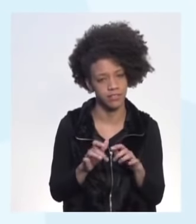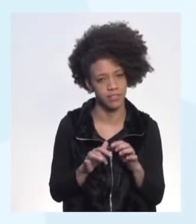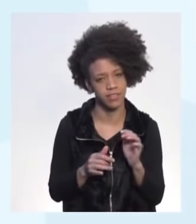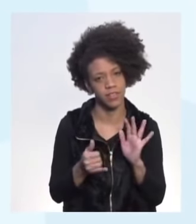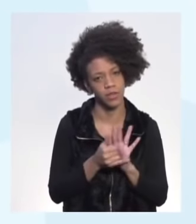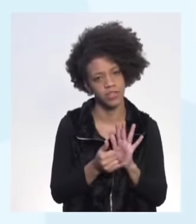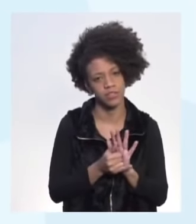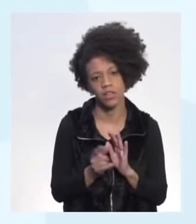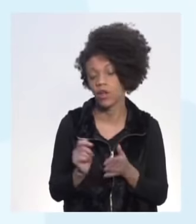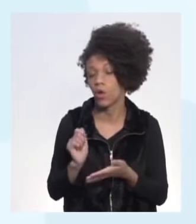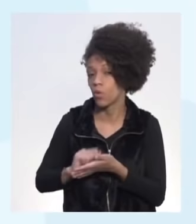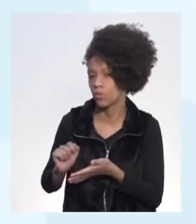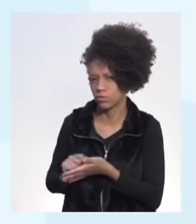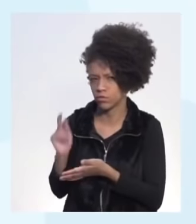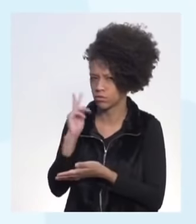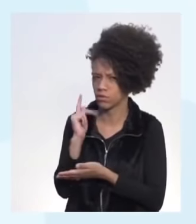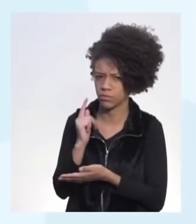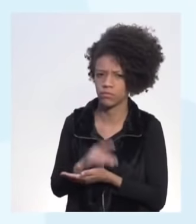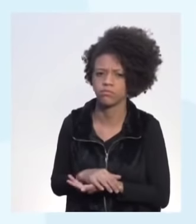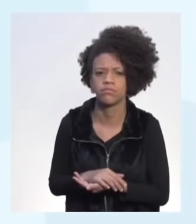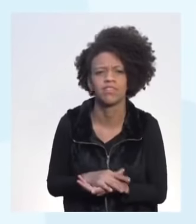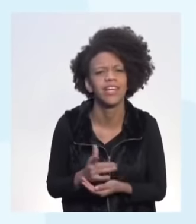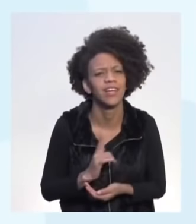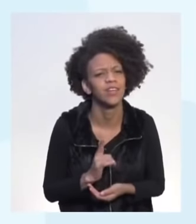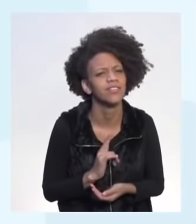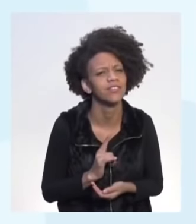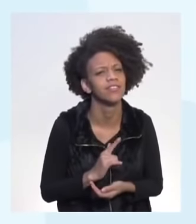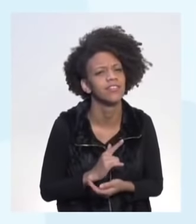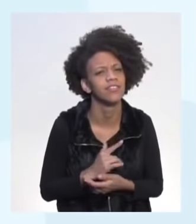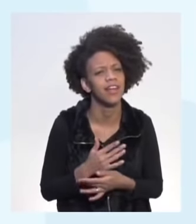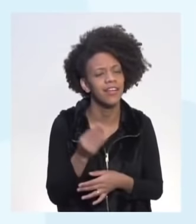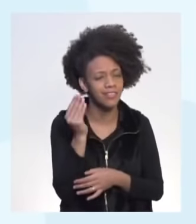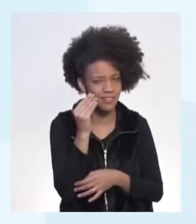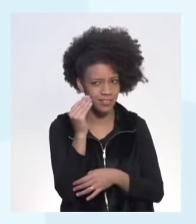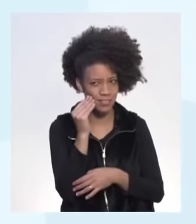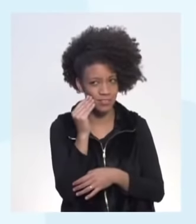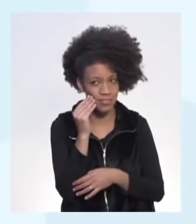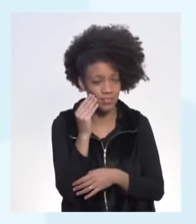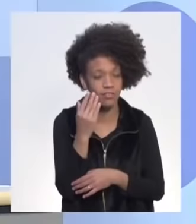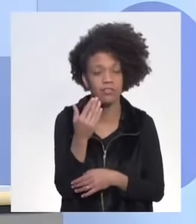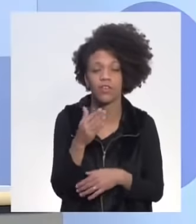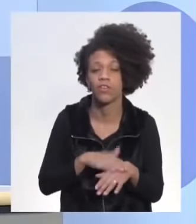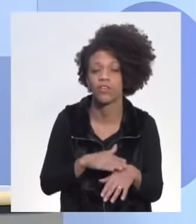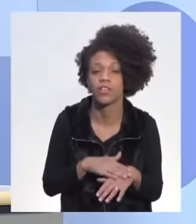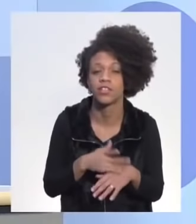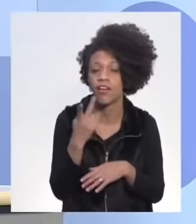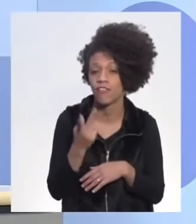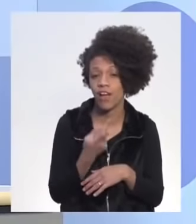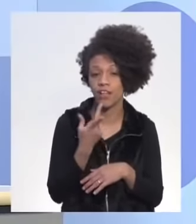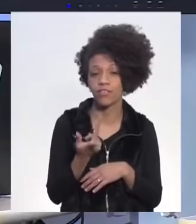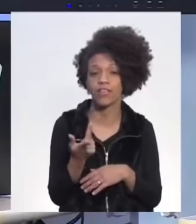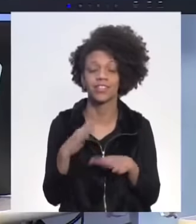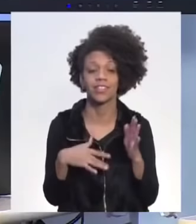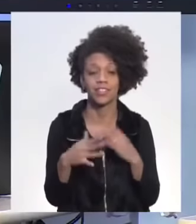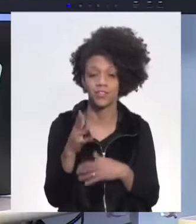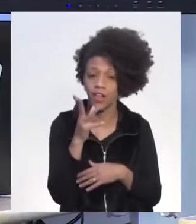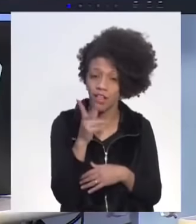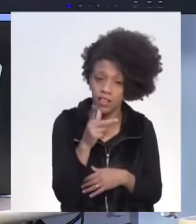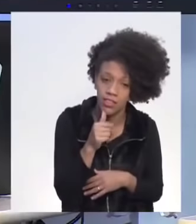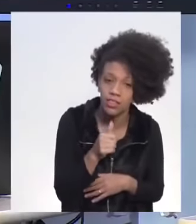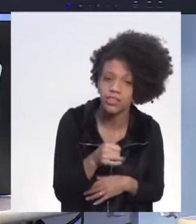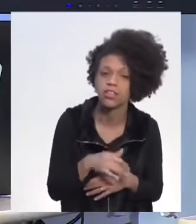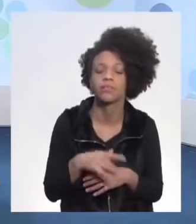não. Eu escrevo normal. Você também tem esse vício? Não, eu tenho. Acho que possivelmente porque a gente está tentando reproduzir a fala, fala, né? Que às vezes demora mais, é,